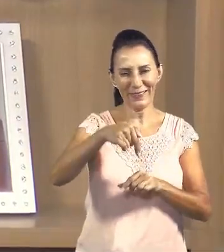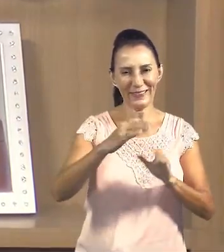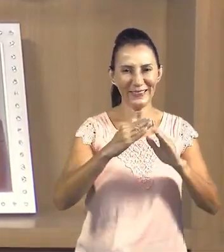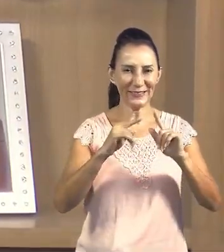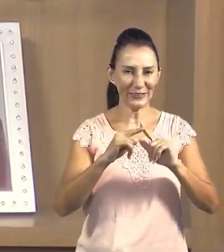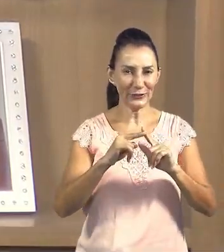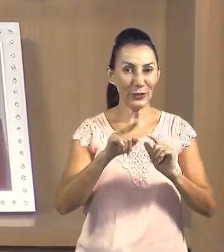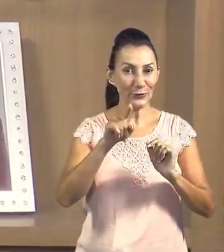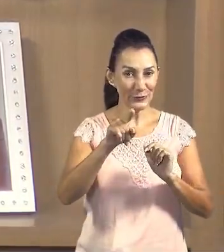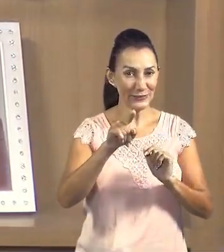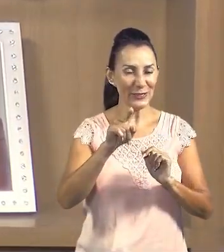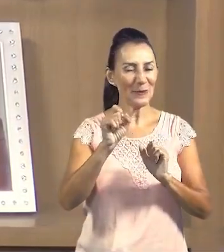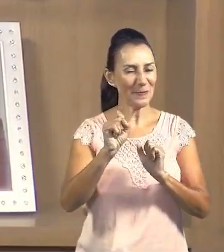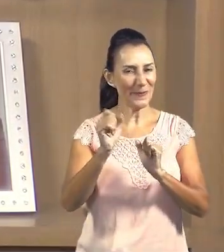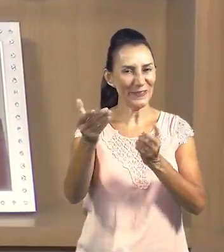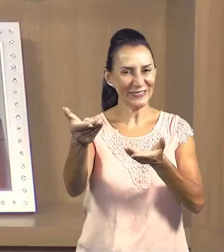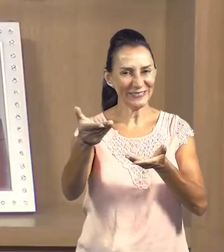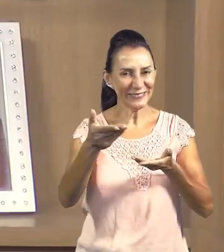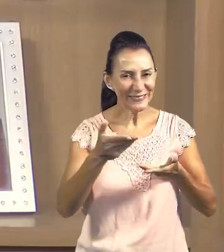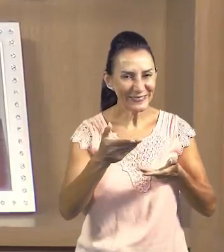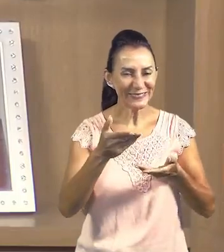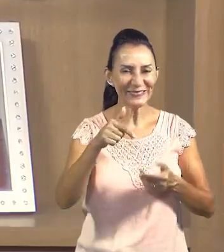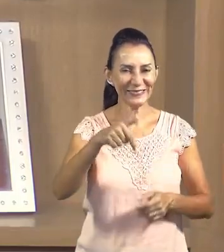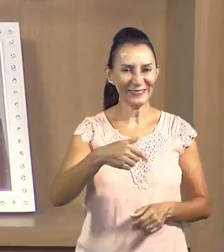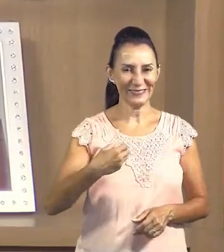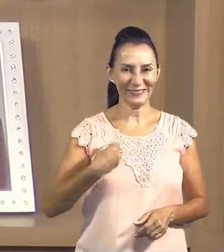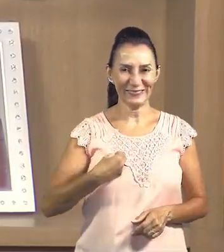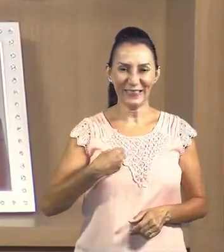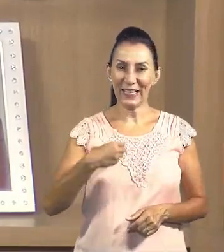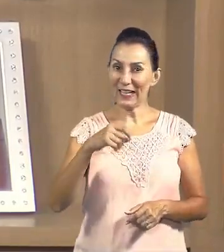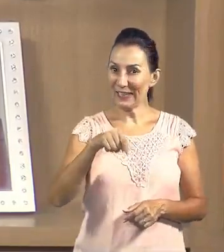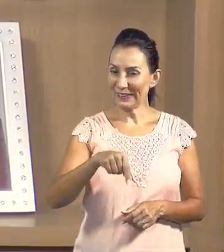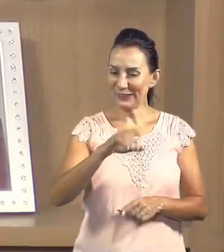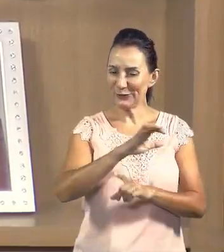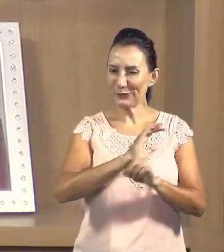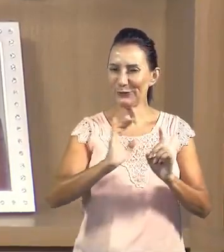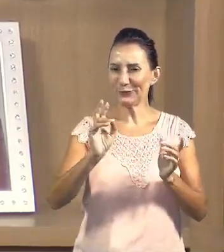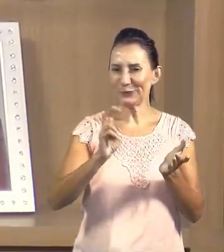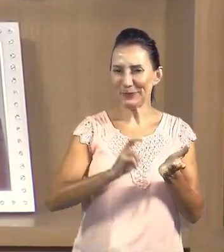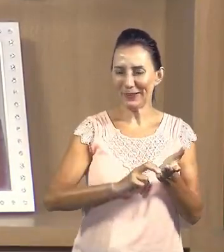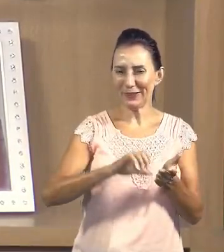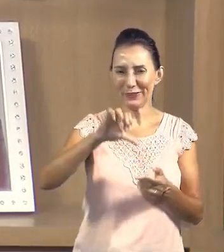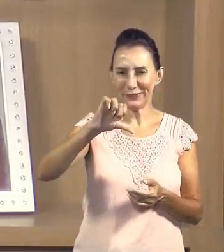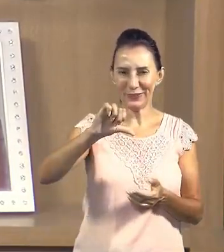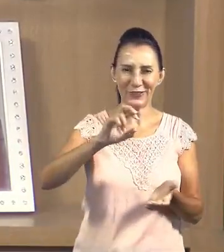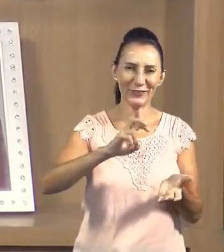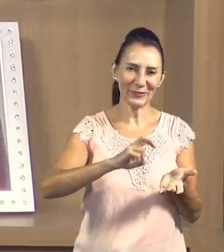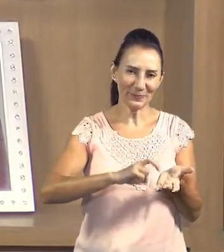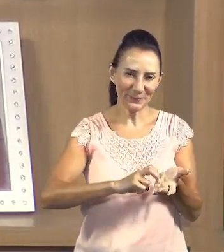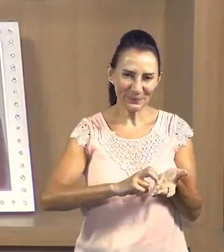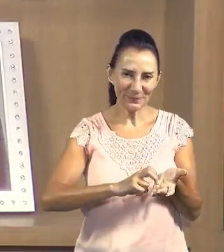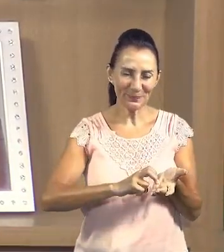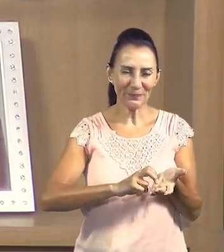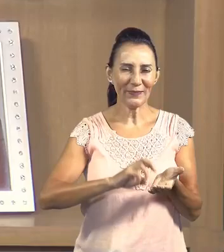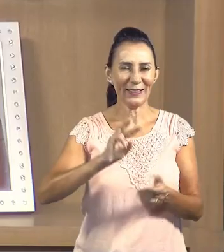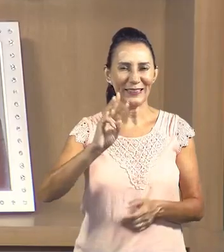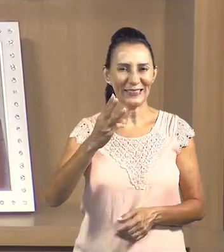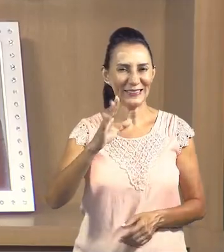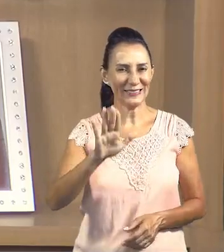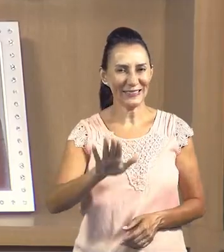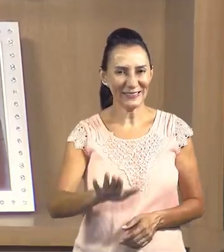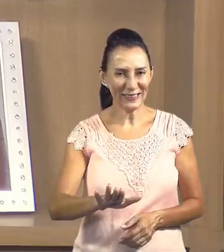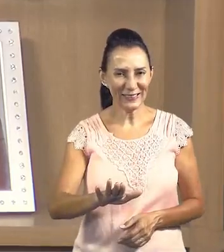pode vir aqui participar, porque já que temos cultos todas as manhãs, às 9 da manhã, às 15